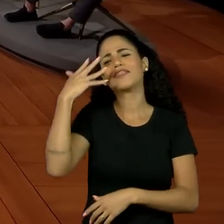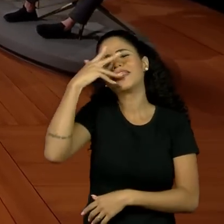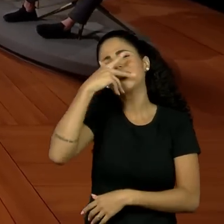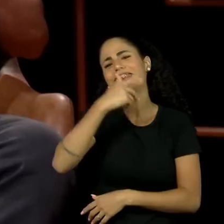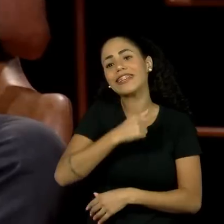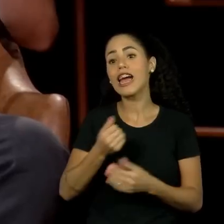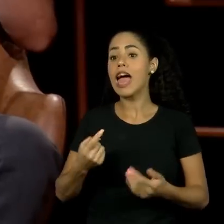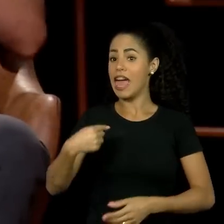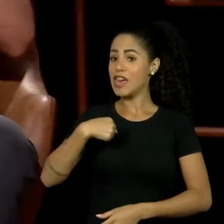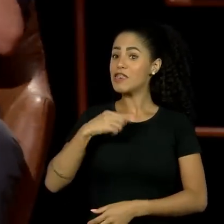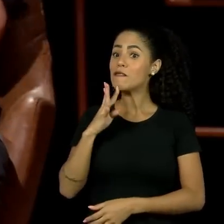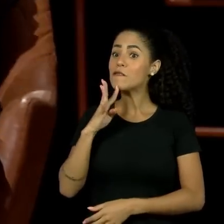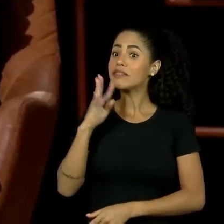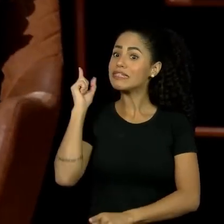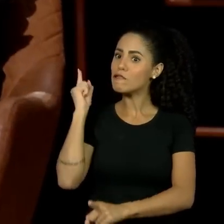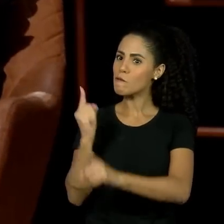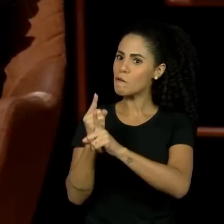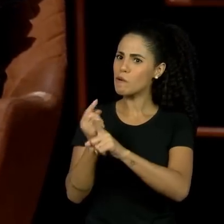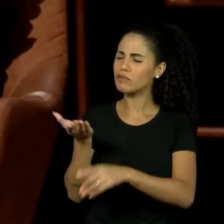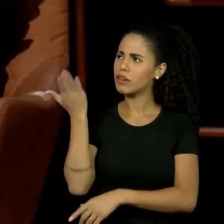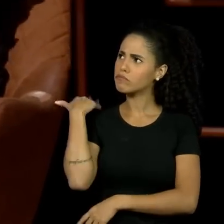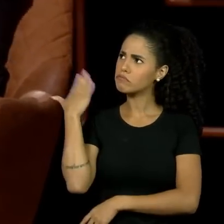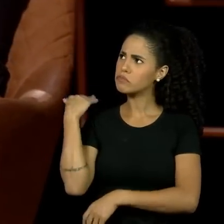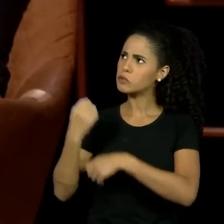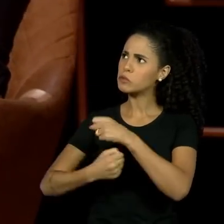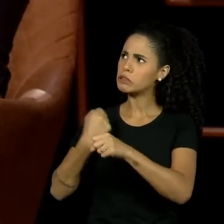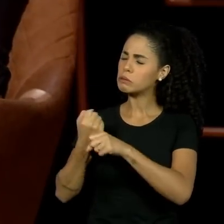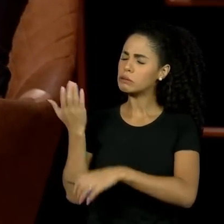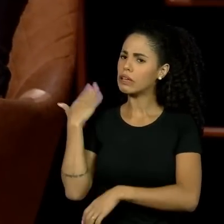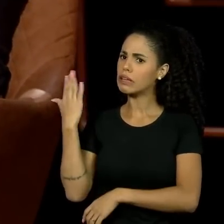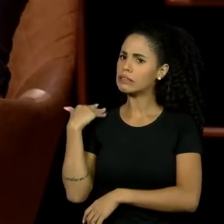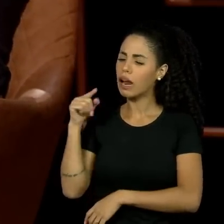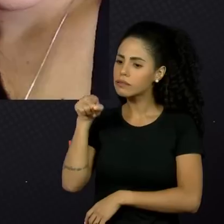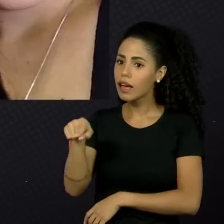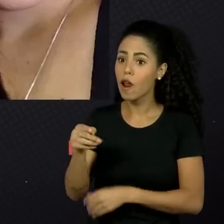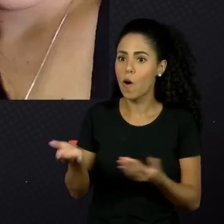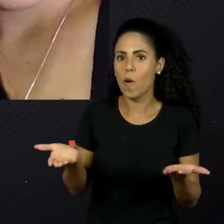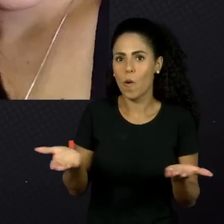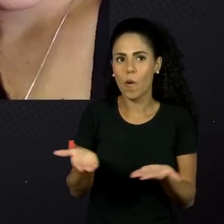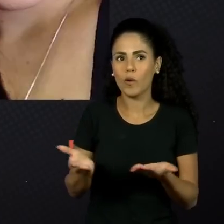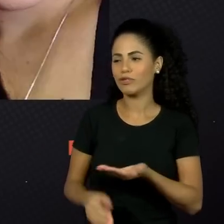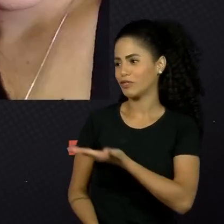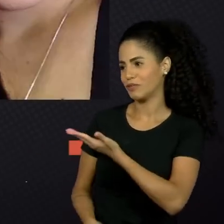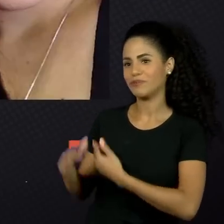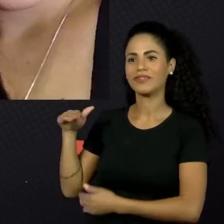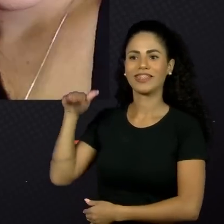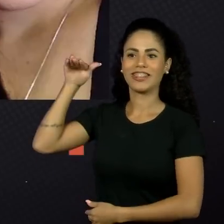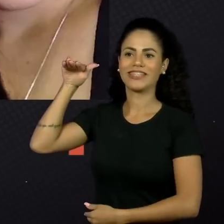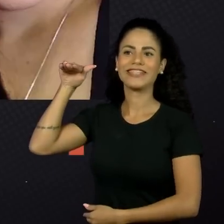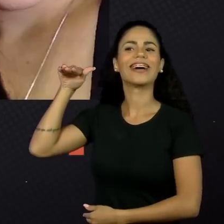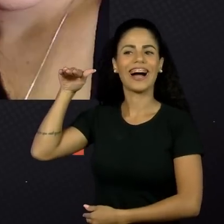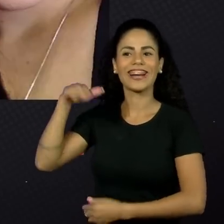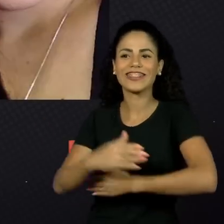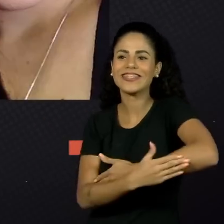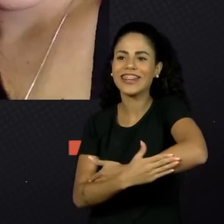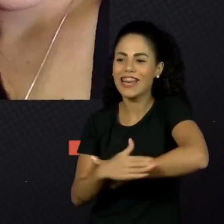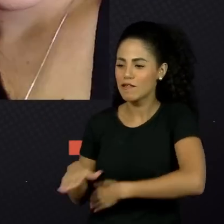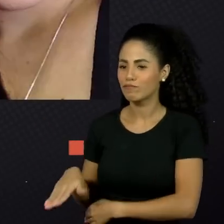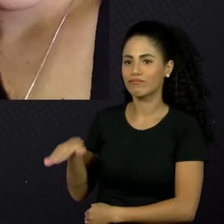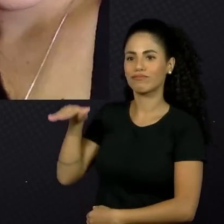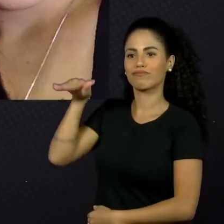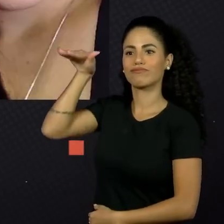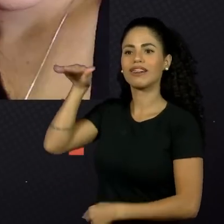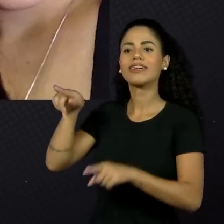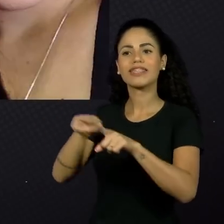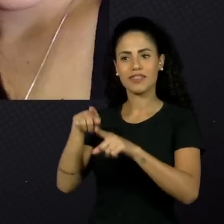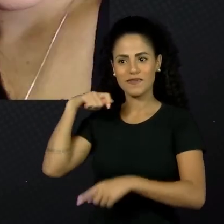Inclusive eu encontrei com ela uns anos atrás. Ela hoje é uma mulher formada em artes cênicas,